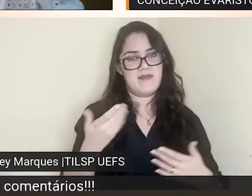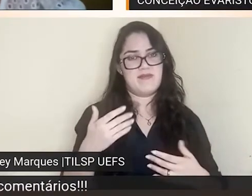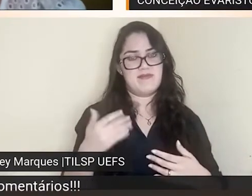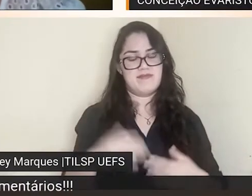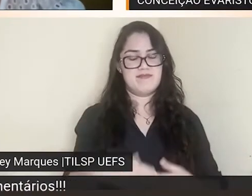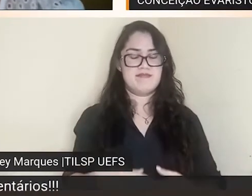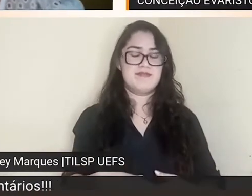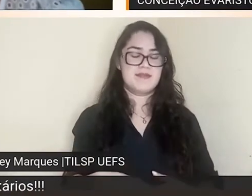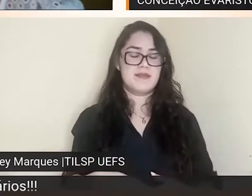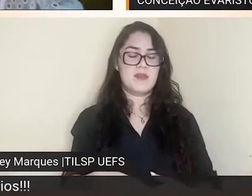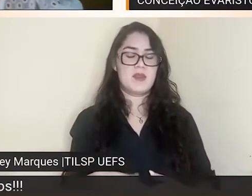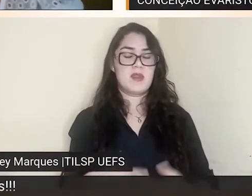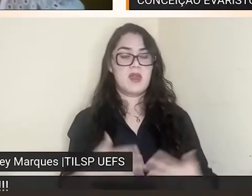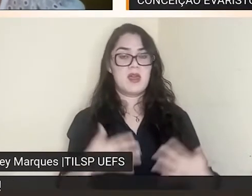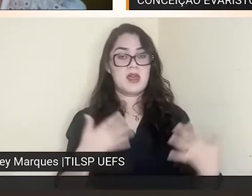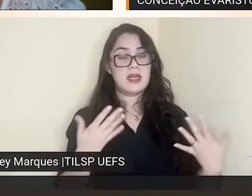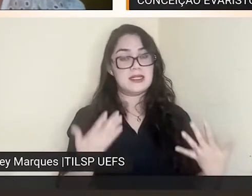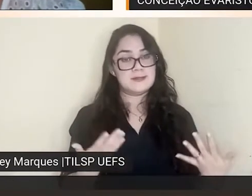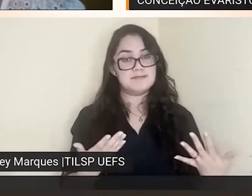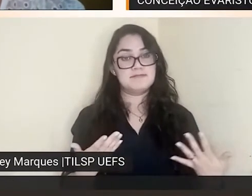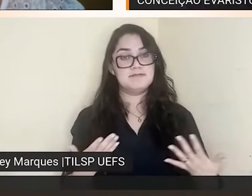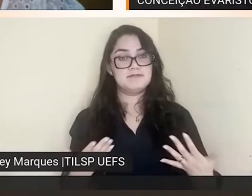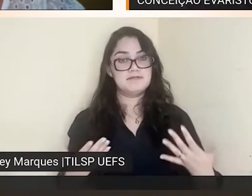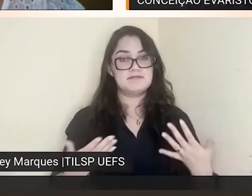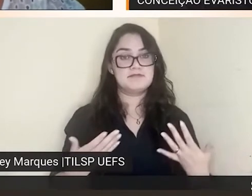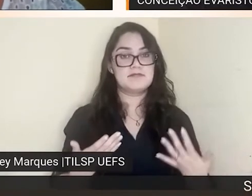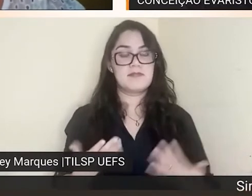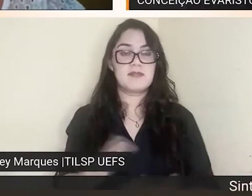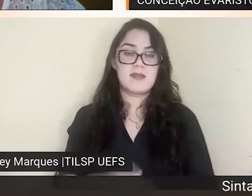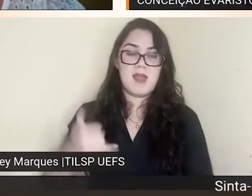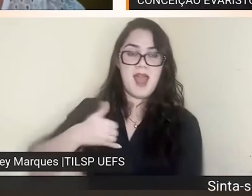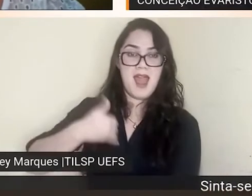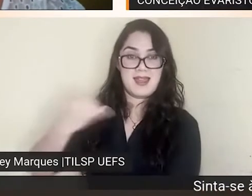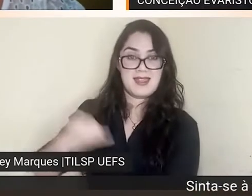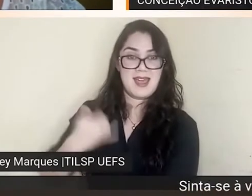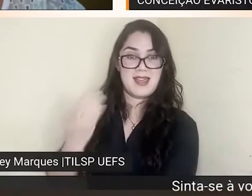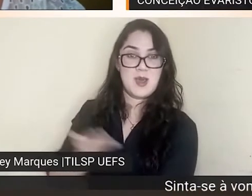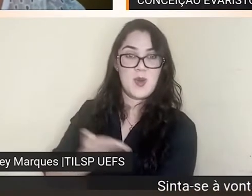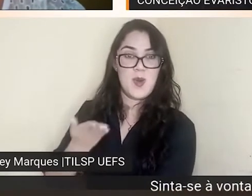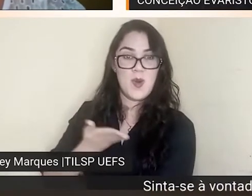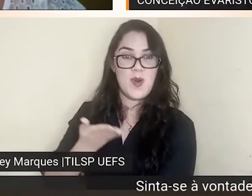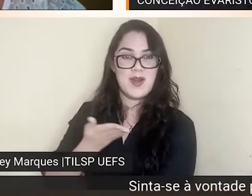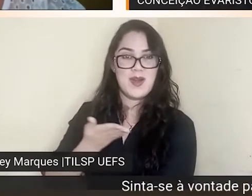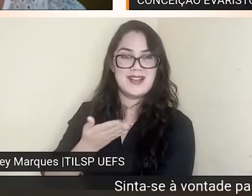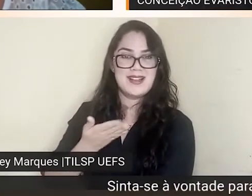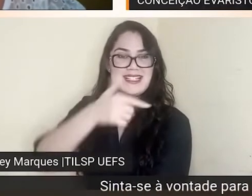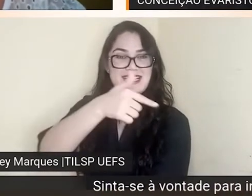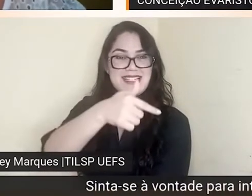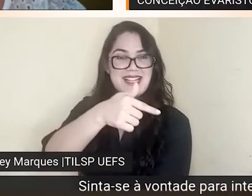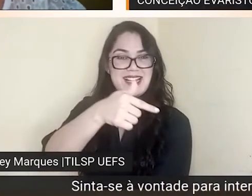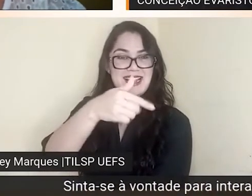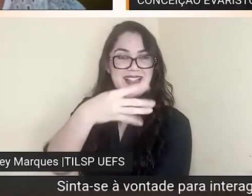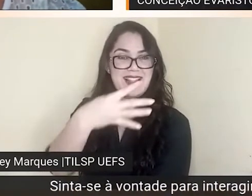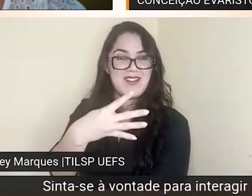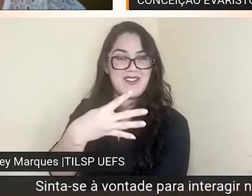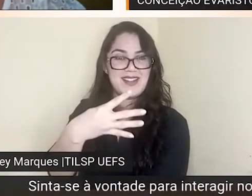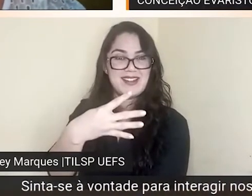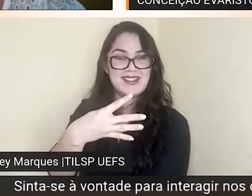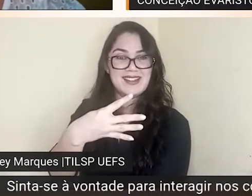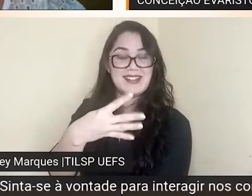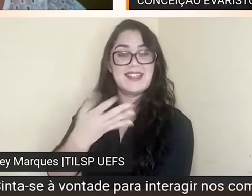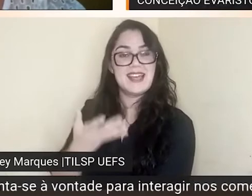Eu diria que a idade que eu tenho, né? 74 anos, todas as meninas